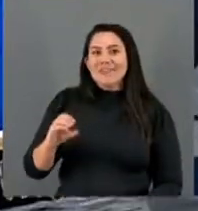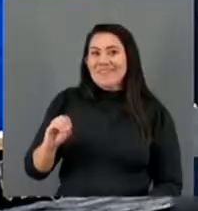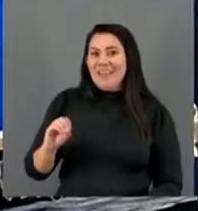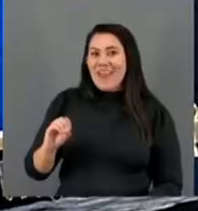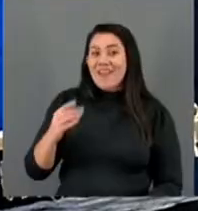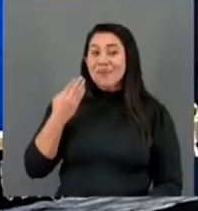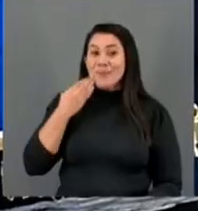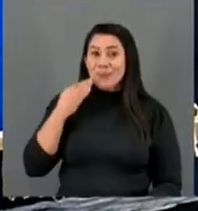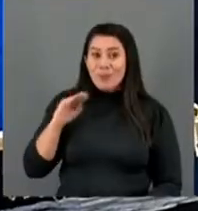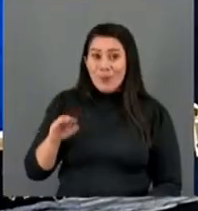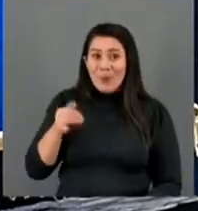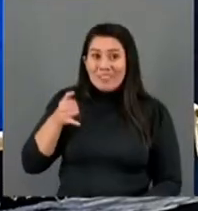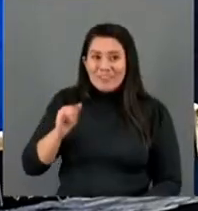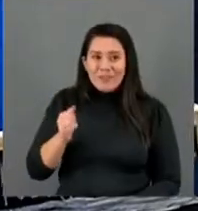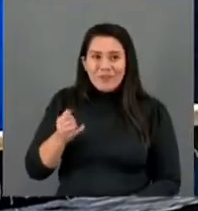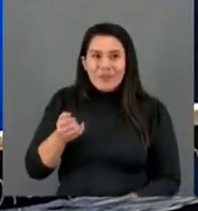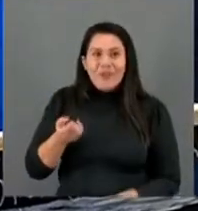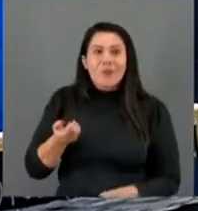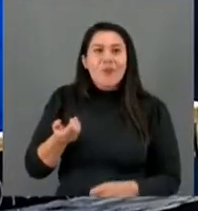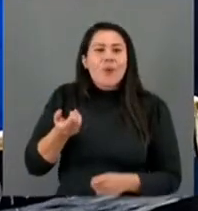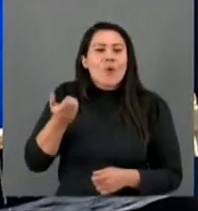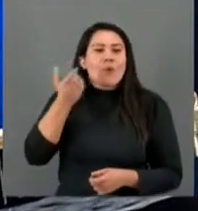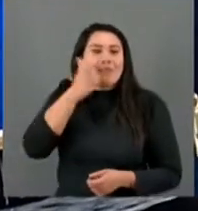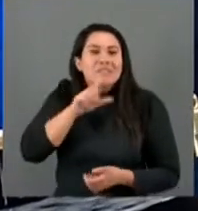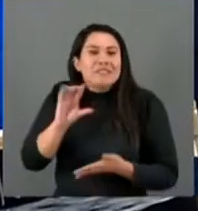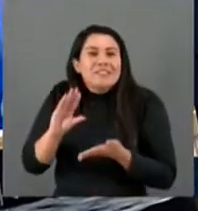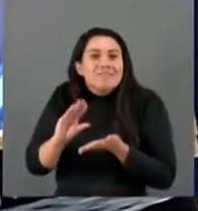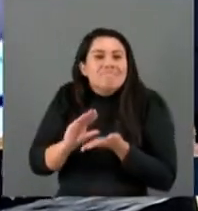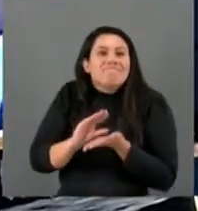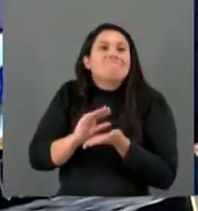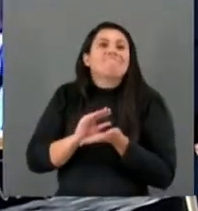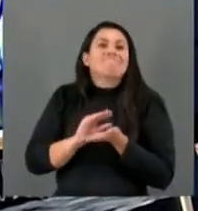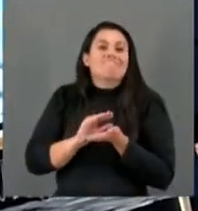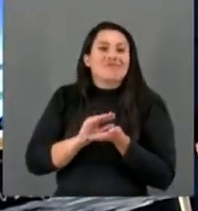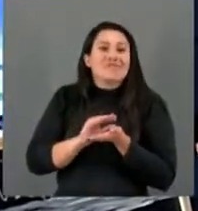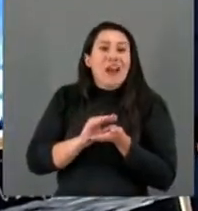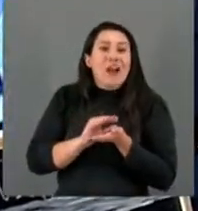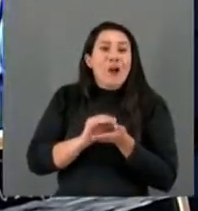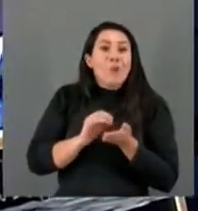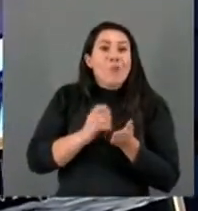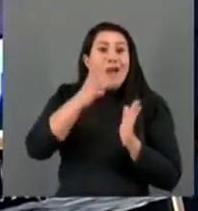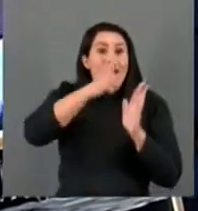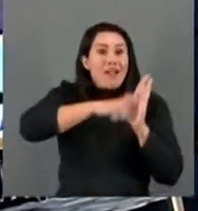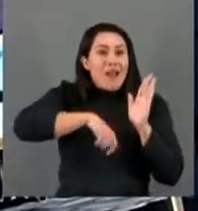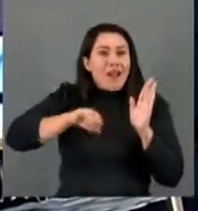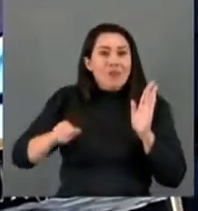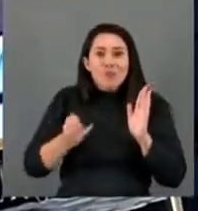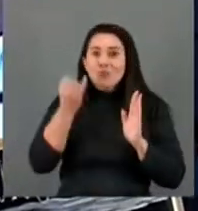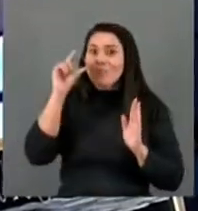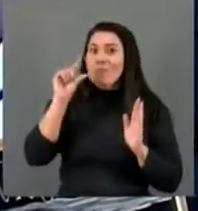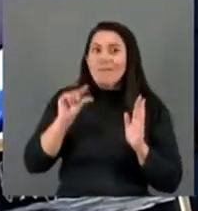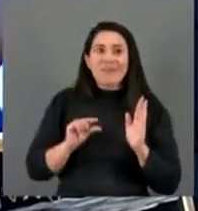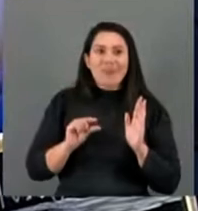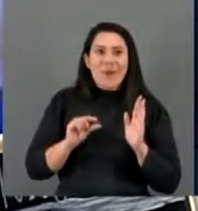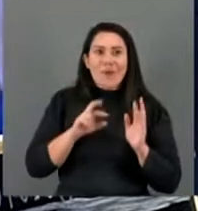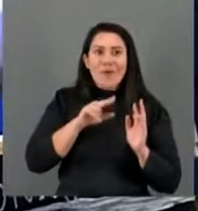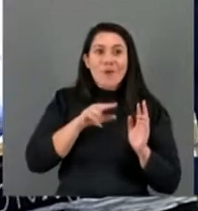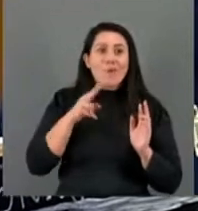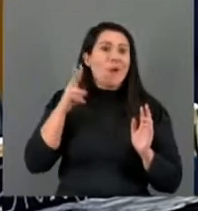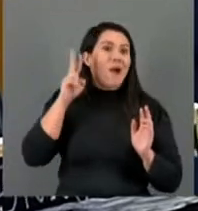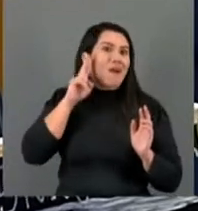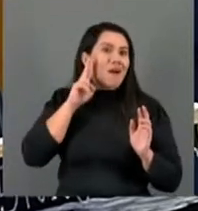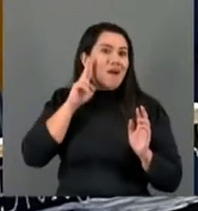juro menor, razoável, compatível com a americana, isso daria para triplicar o valor do Bolsa